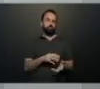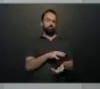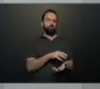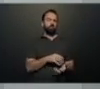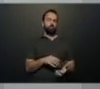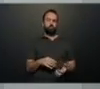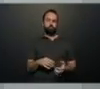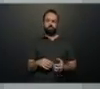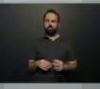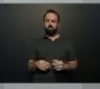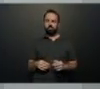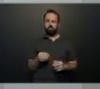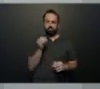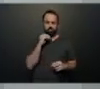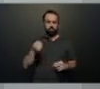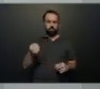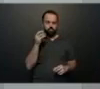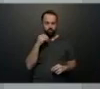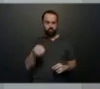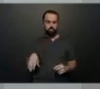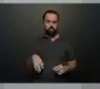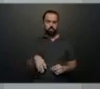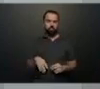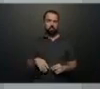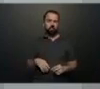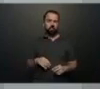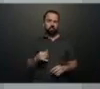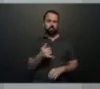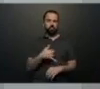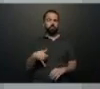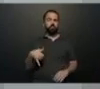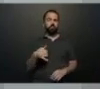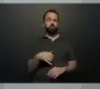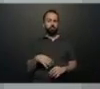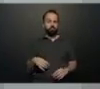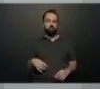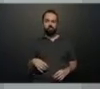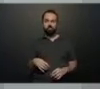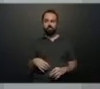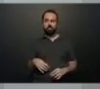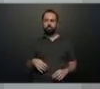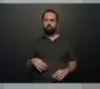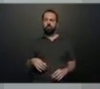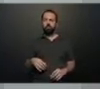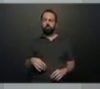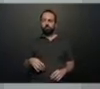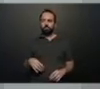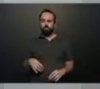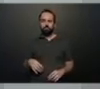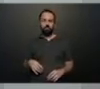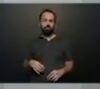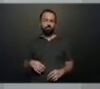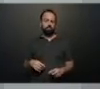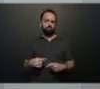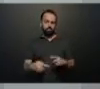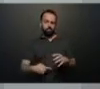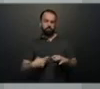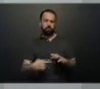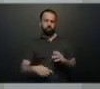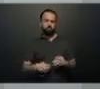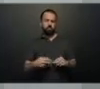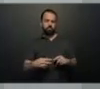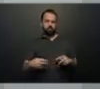de impressora, toners, óleos vegetais e minerais queimados, pneus, dentre